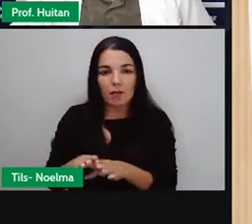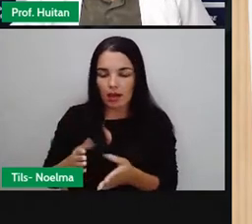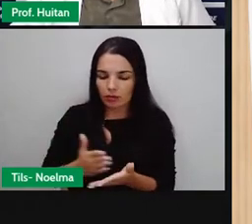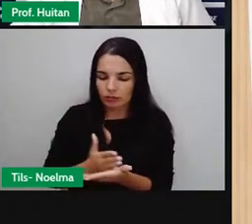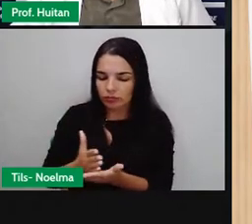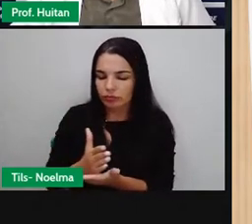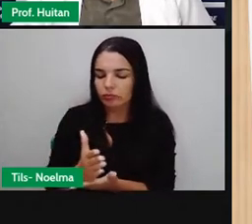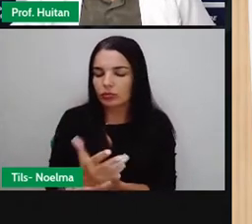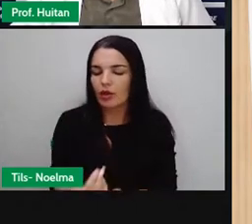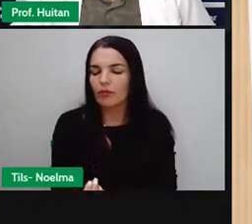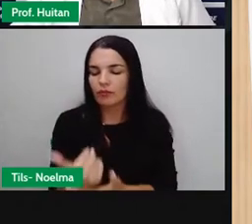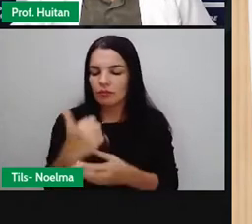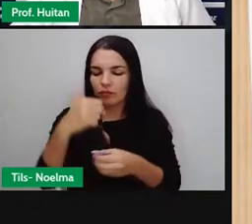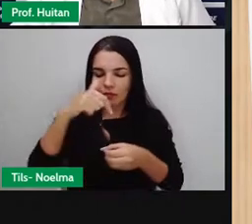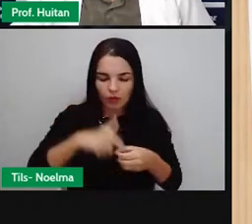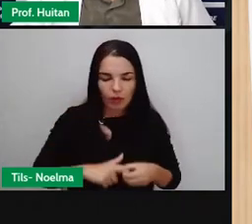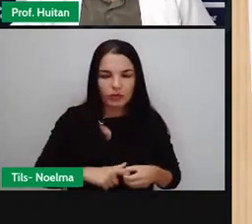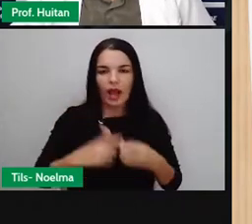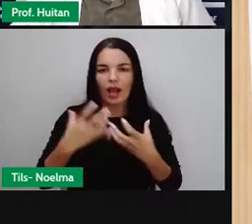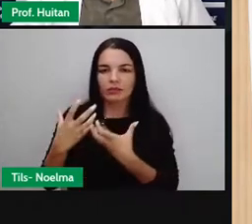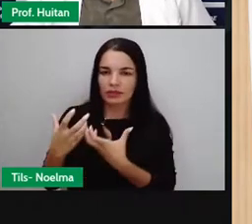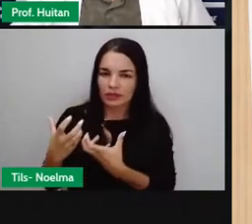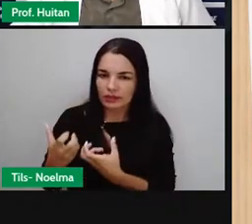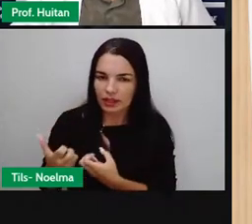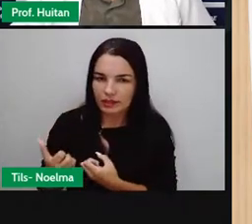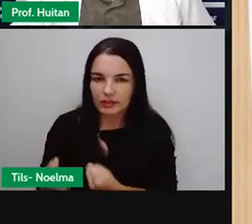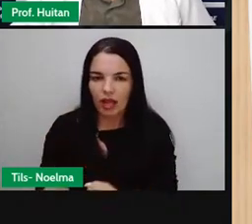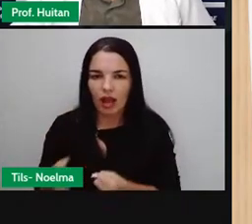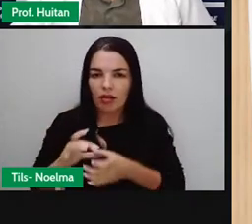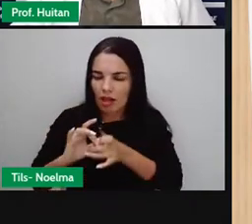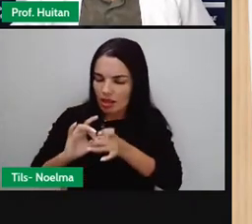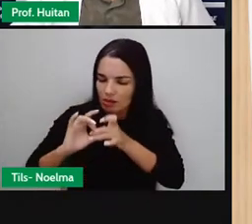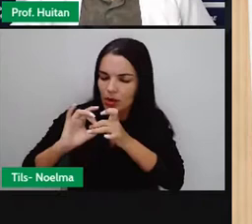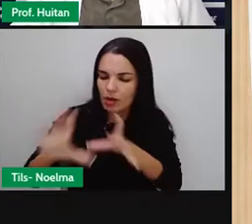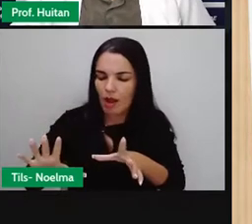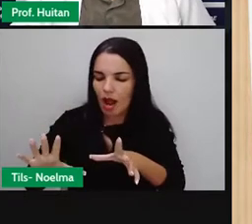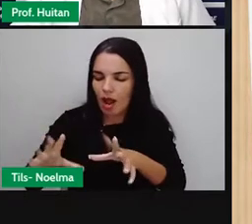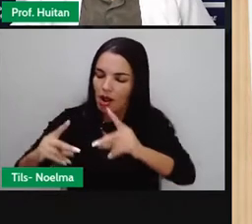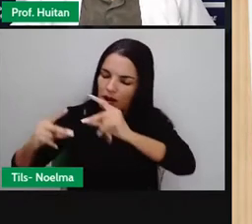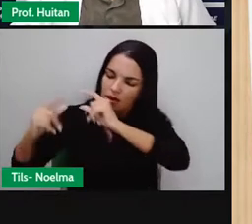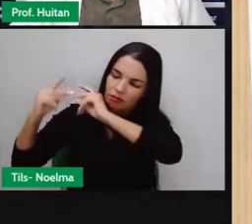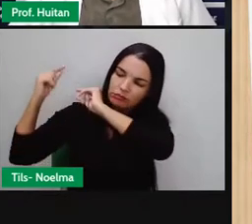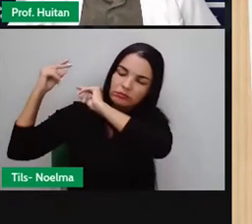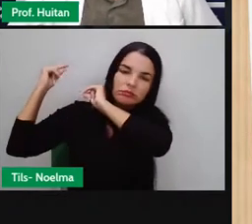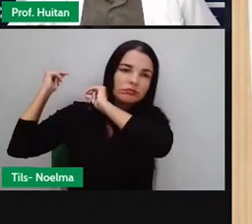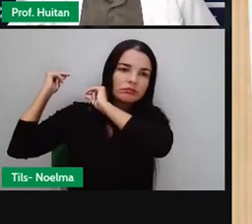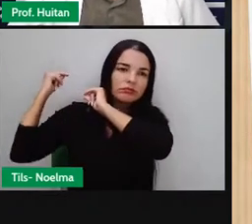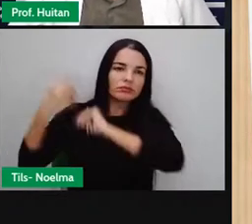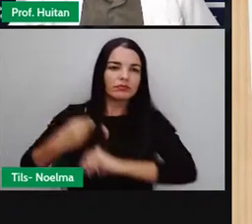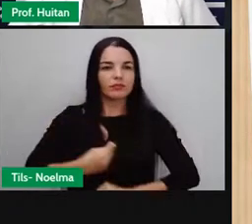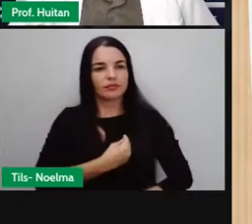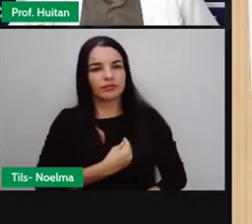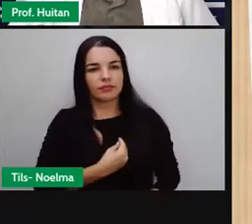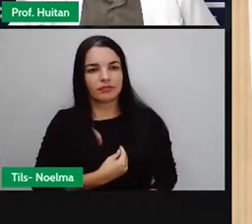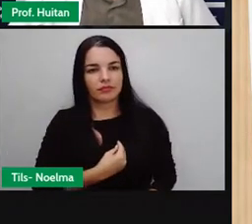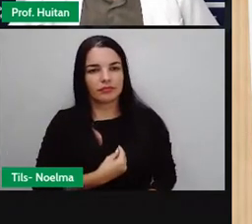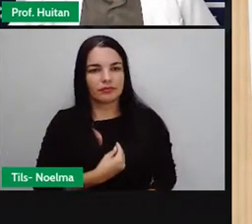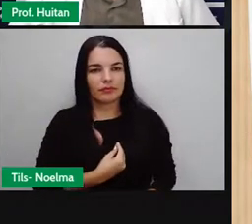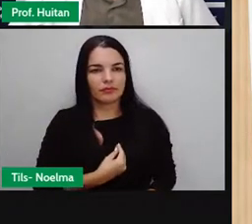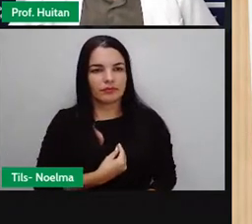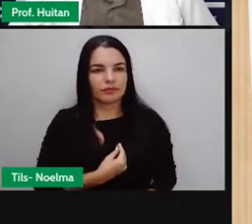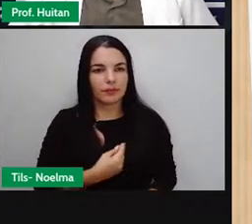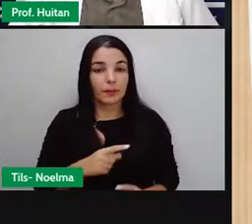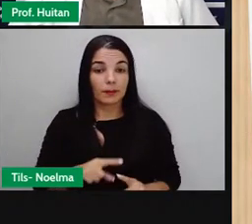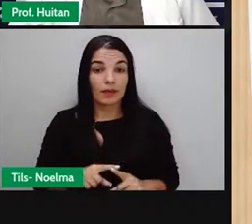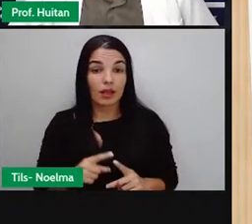de volta da aceitação, do desprendimento, da ancestralidade. Então,